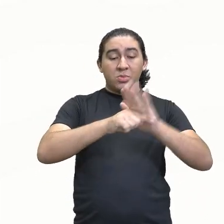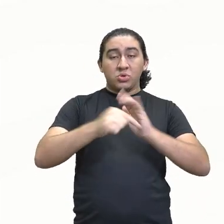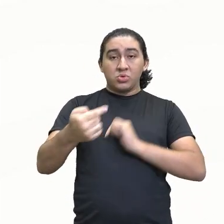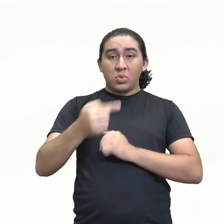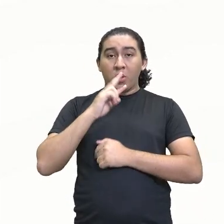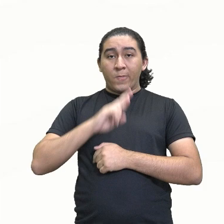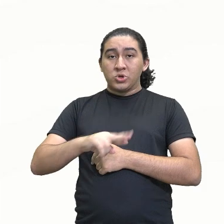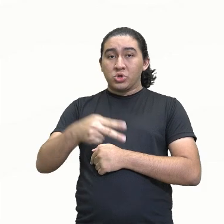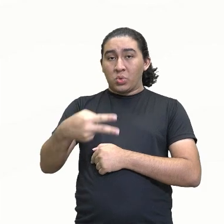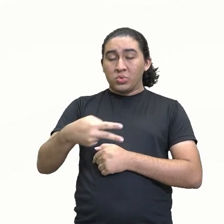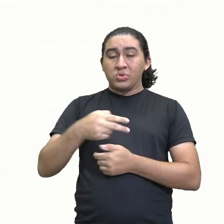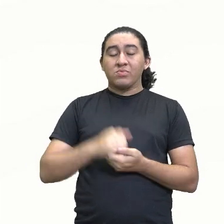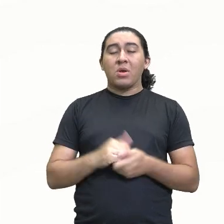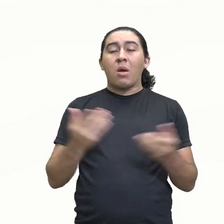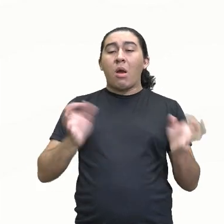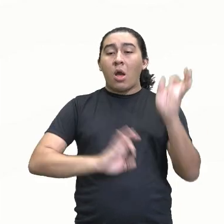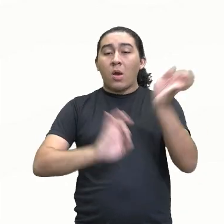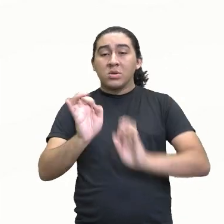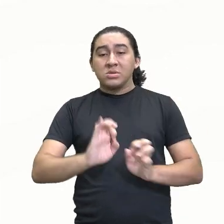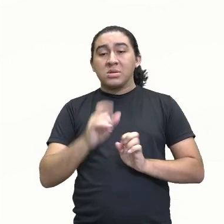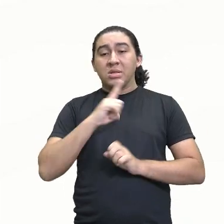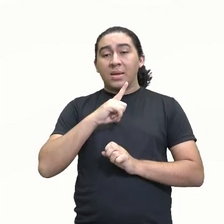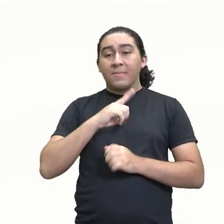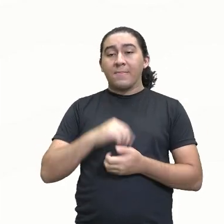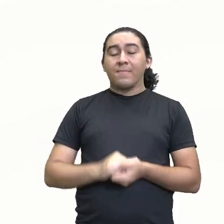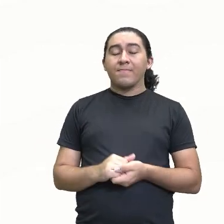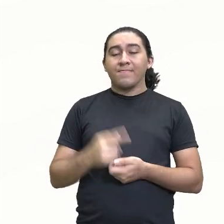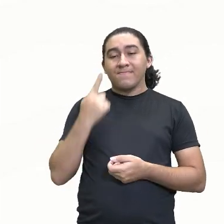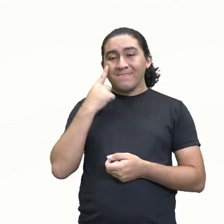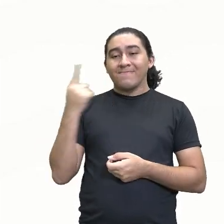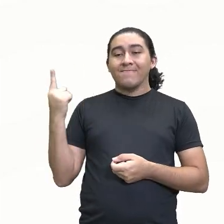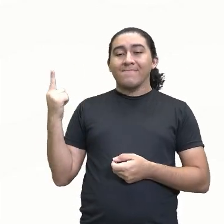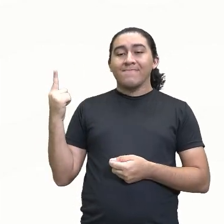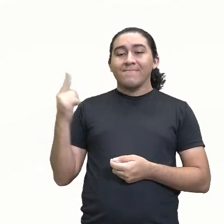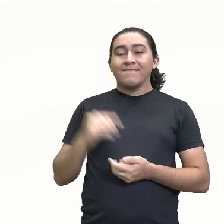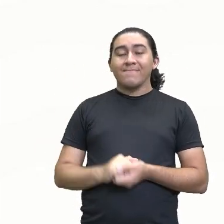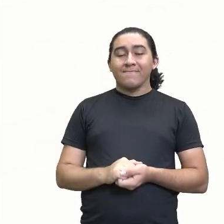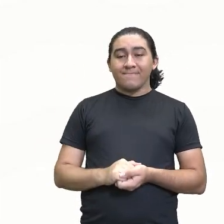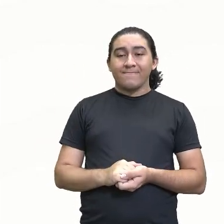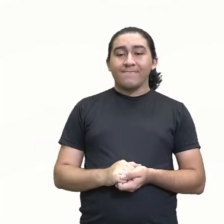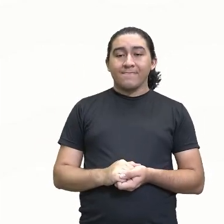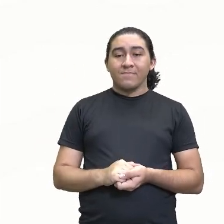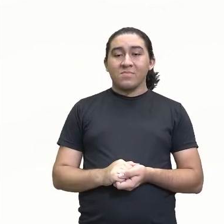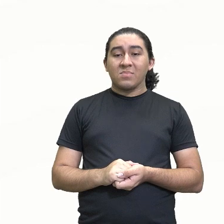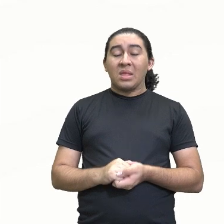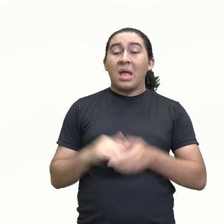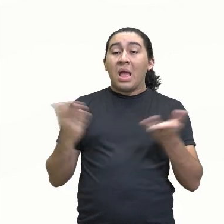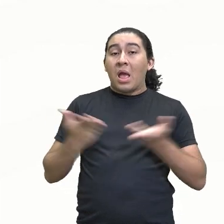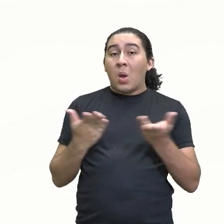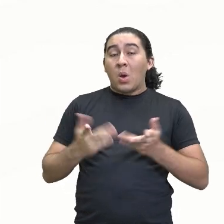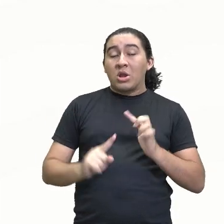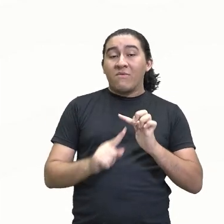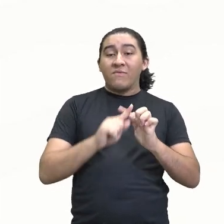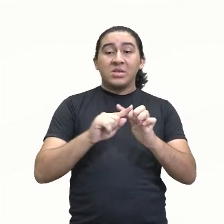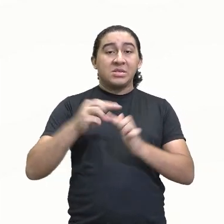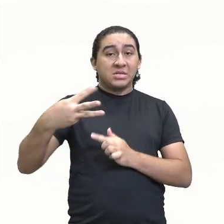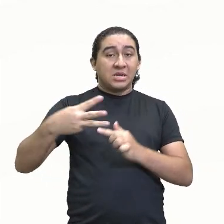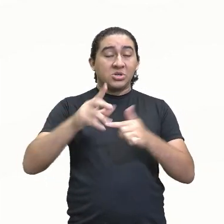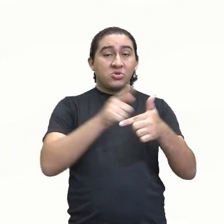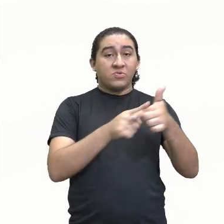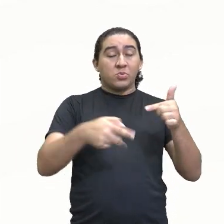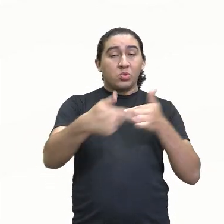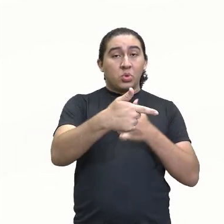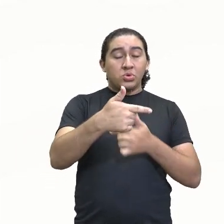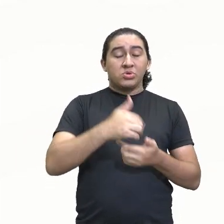2. Organizando, então, nós temos a seguinte expressão. Agora, eu vou multiplicar por 3 e dividir por